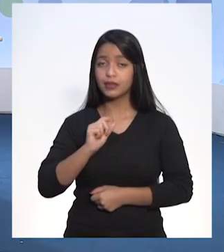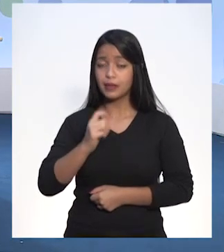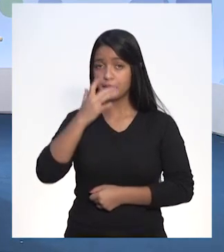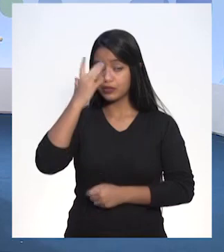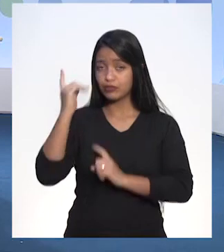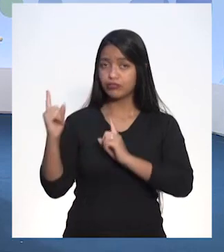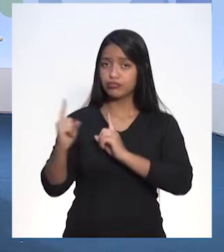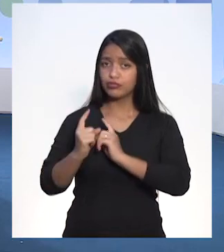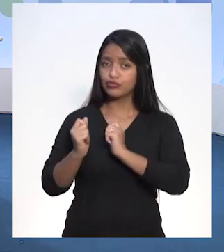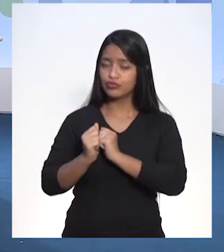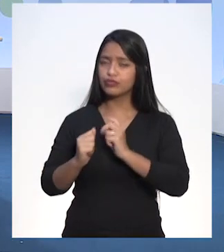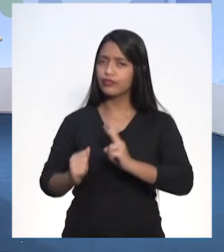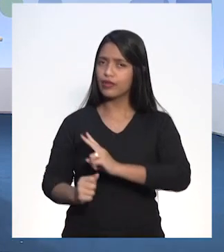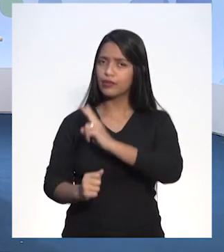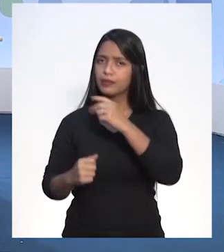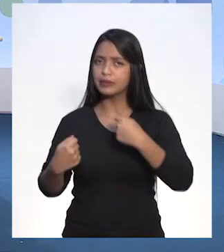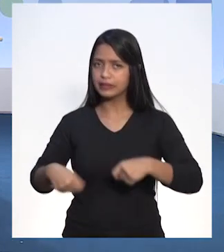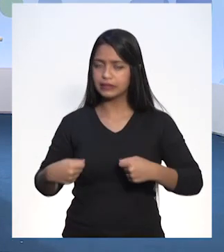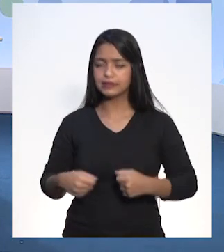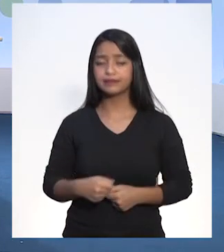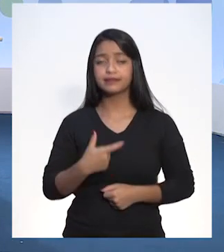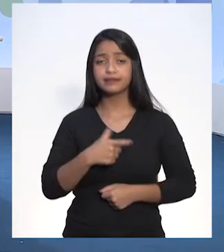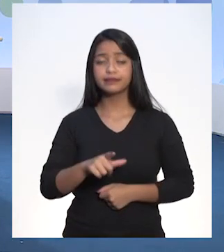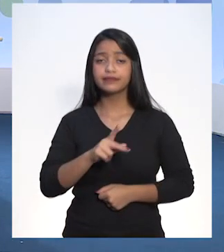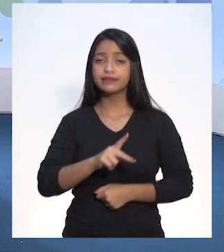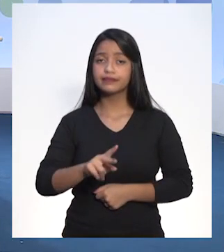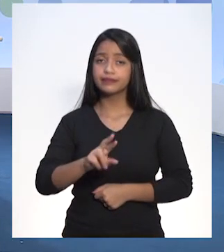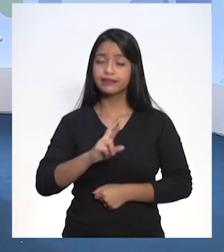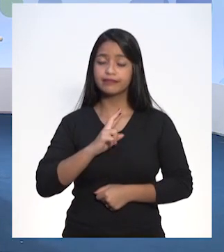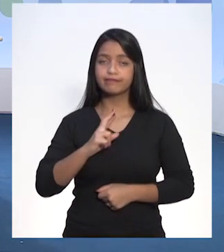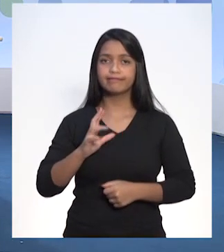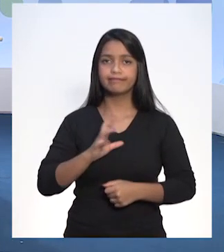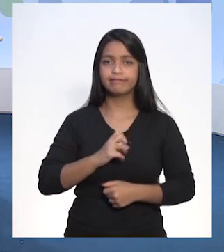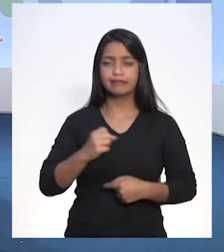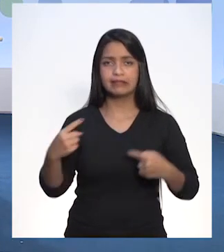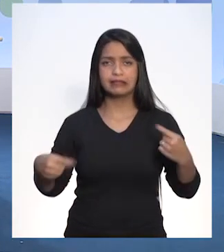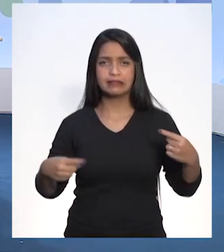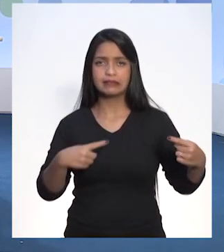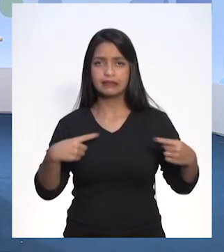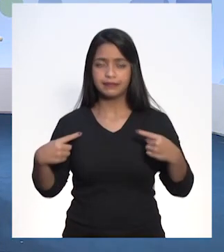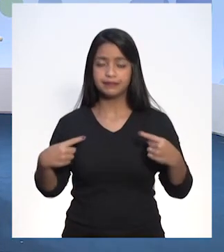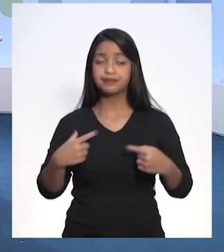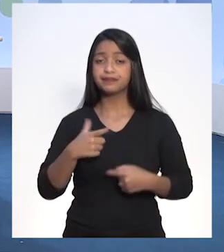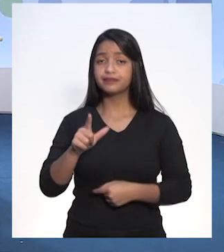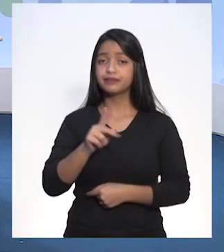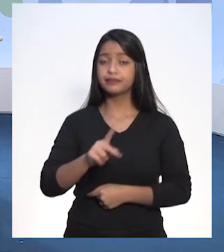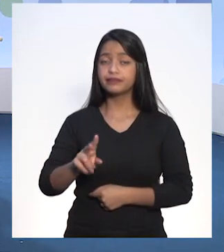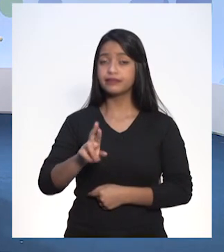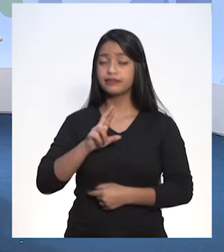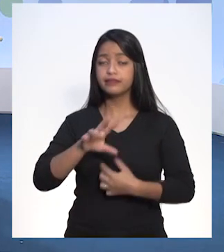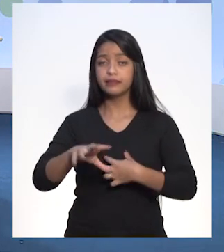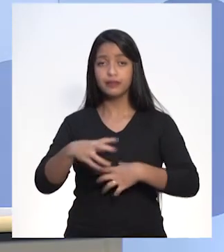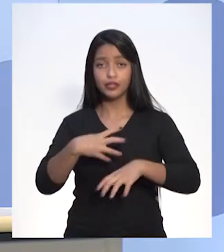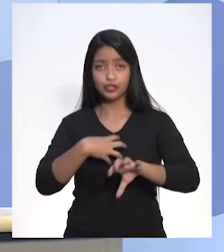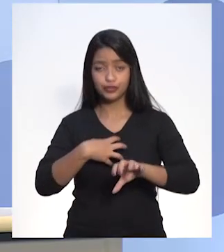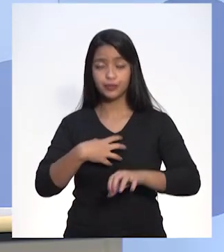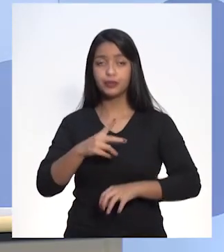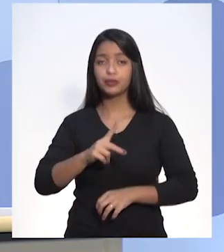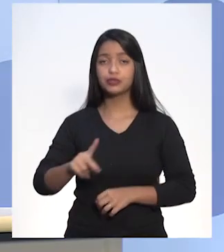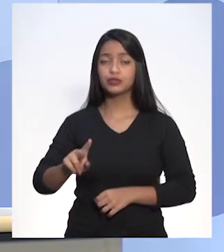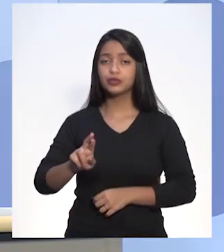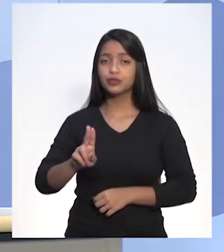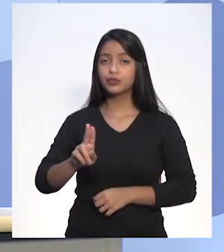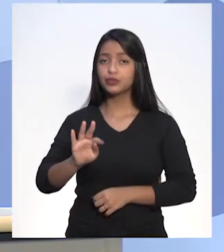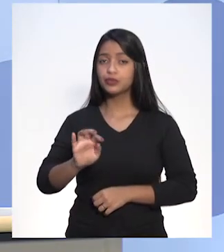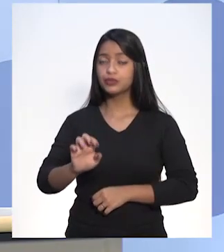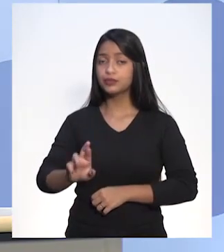fofos, né? Fofos. Falar que o Shakespeare é fofo, estou sendo... A Pro Isabel colocou intolerância, a Pro Silvia colocou